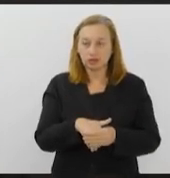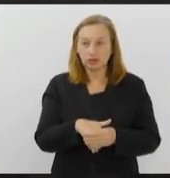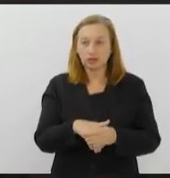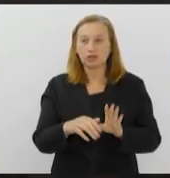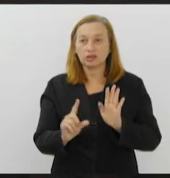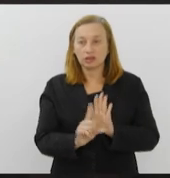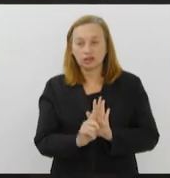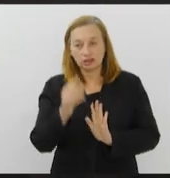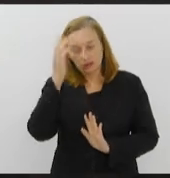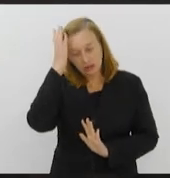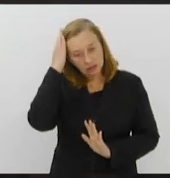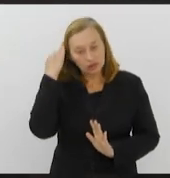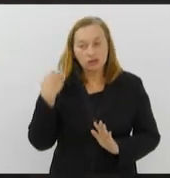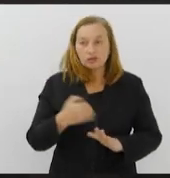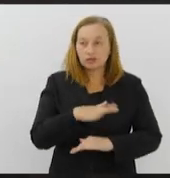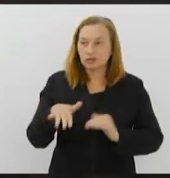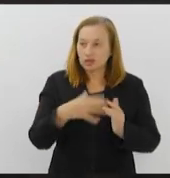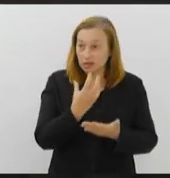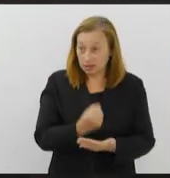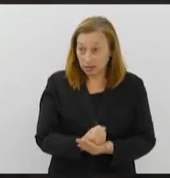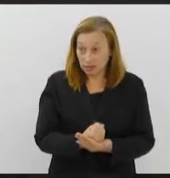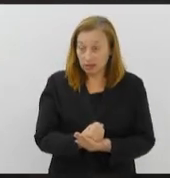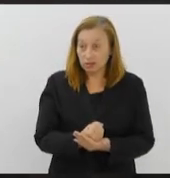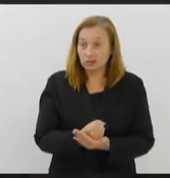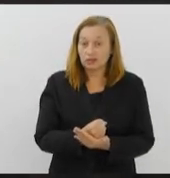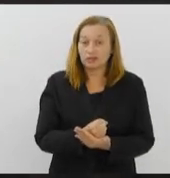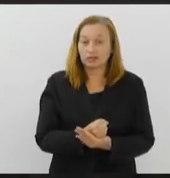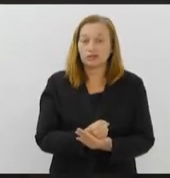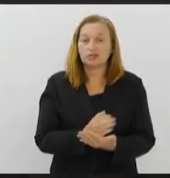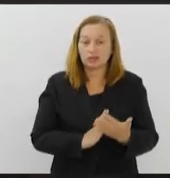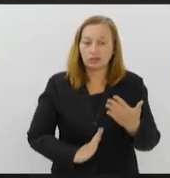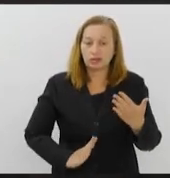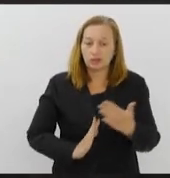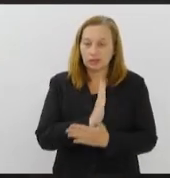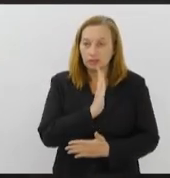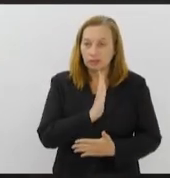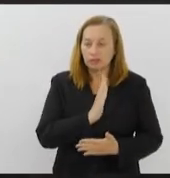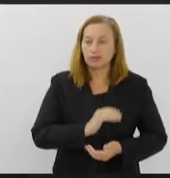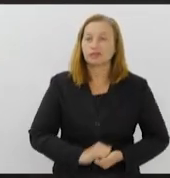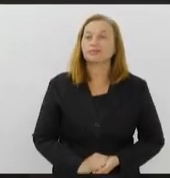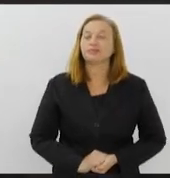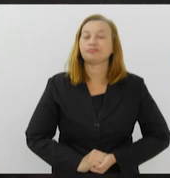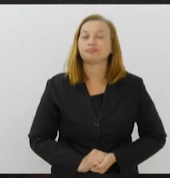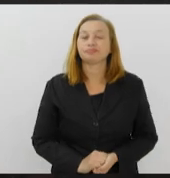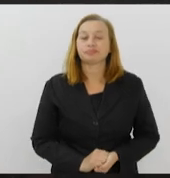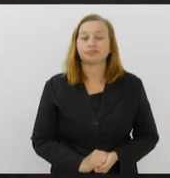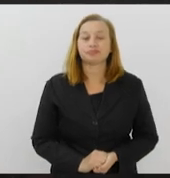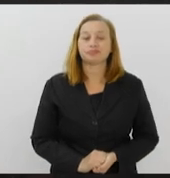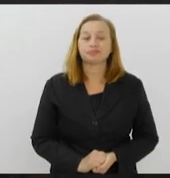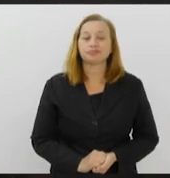Legislativa. Senhores que aprovam, como estão, aprovado.